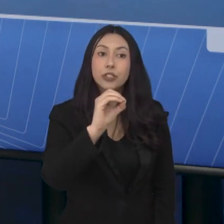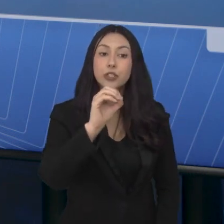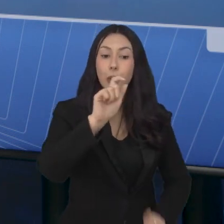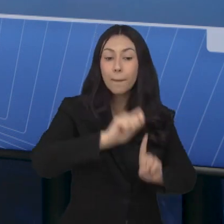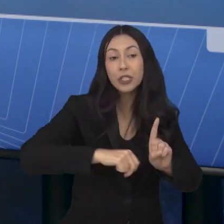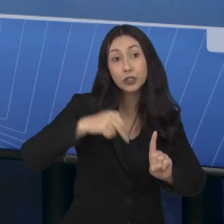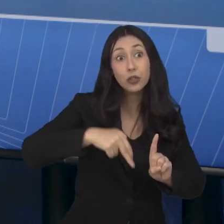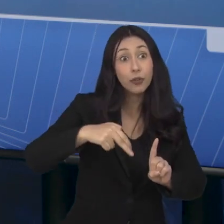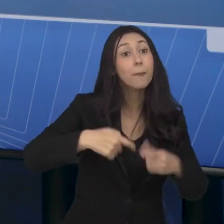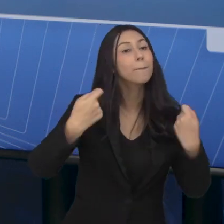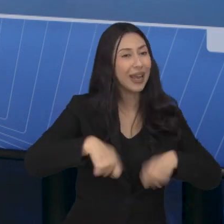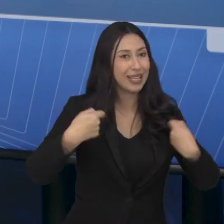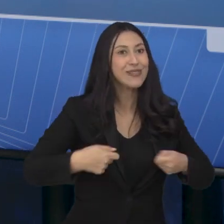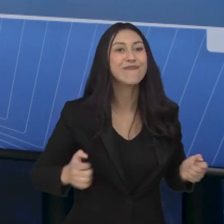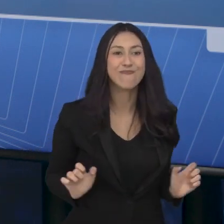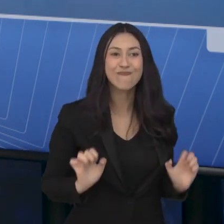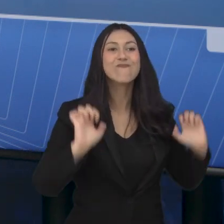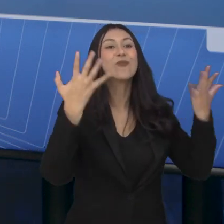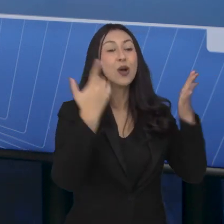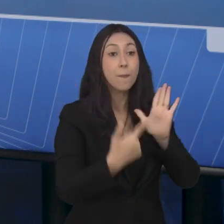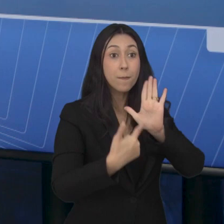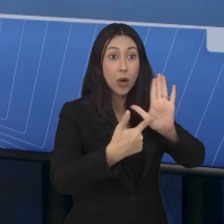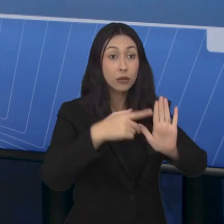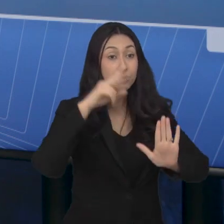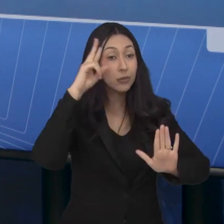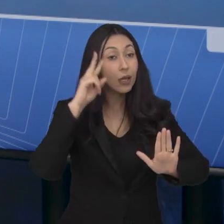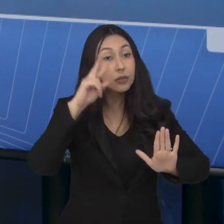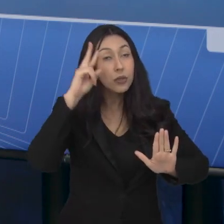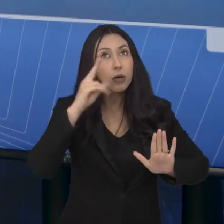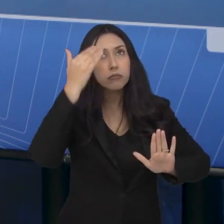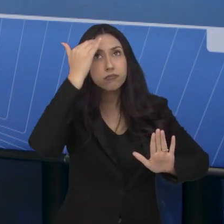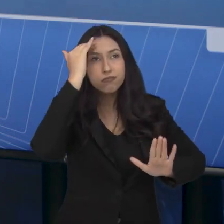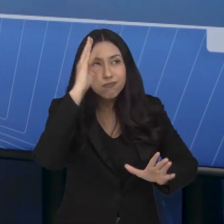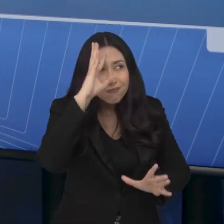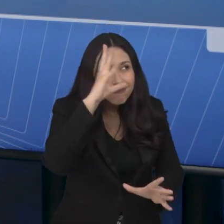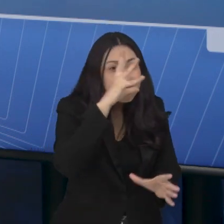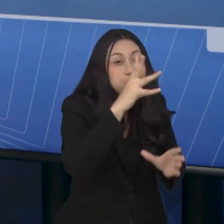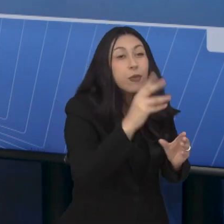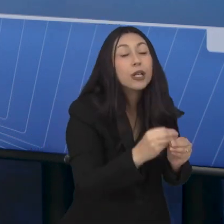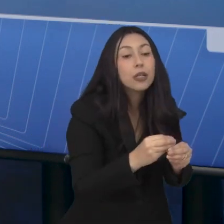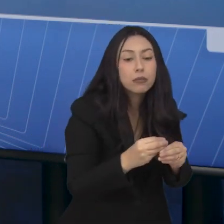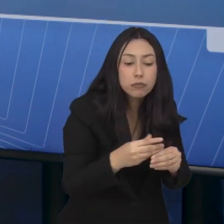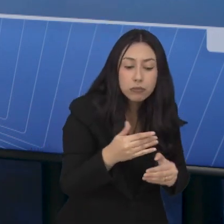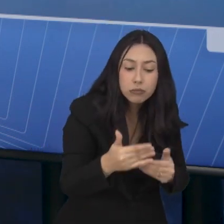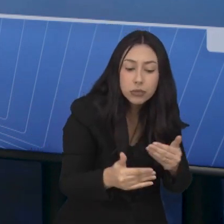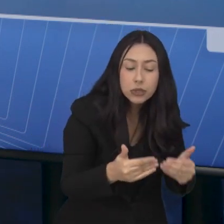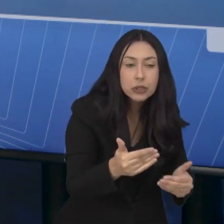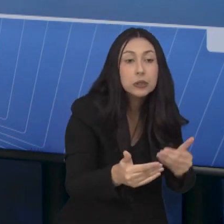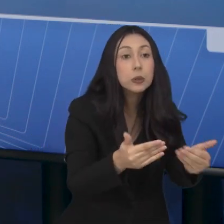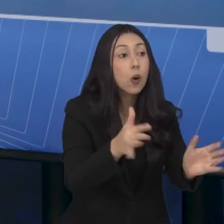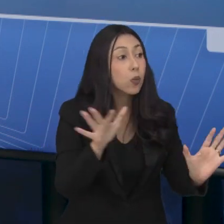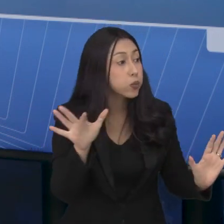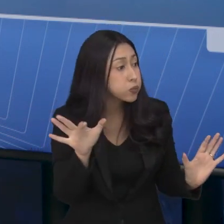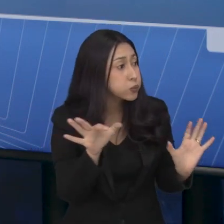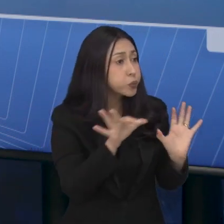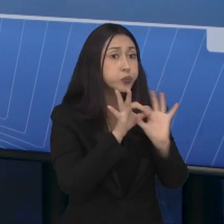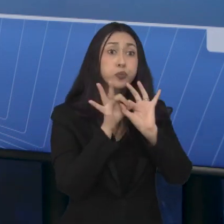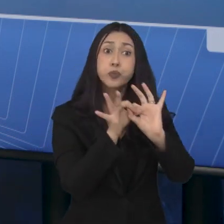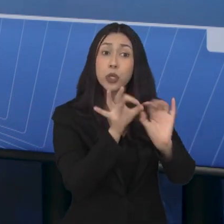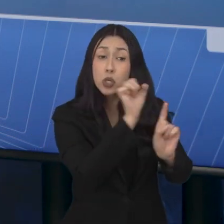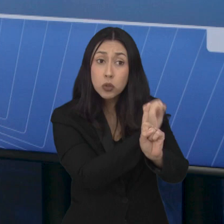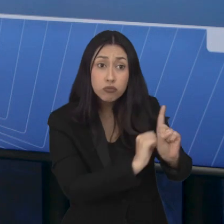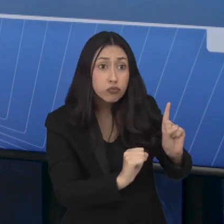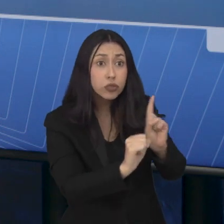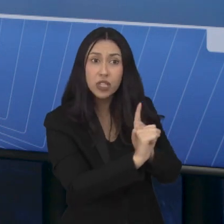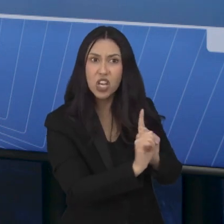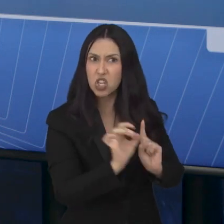ser comemorada. Trazer a questão histórica, né, para a gente entender o momento que nós estamos e, a partir daí, nos unirmos enquanto